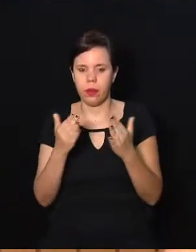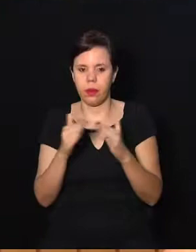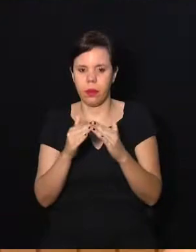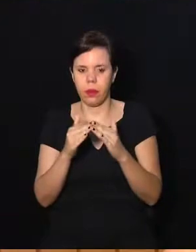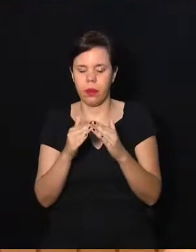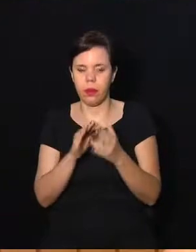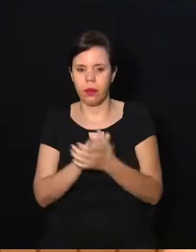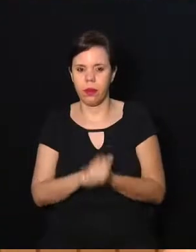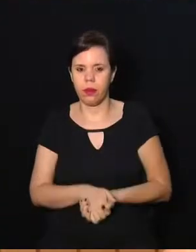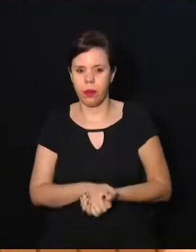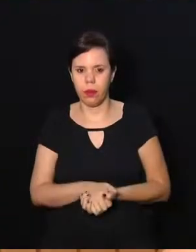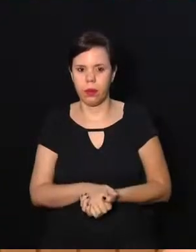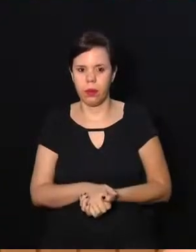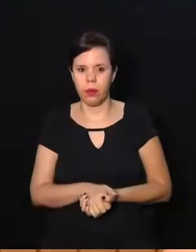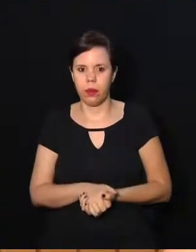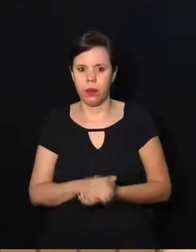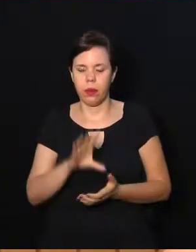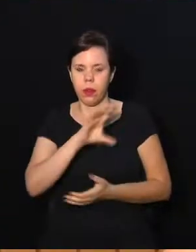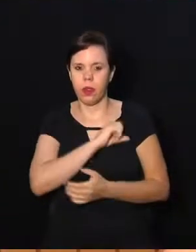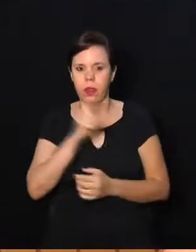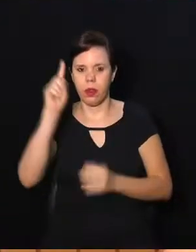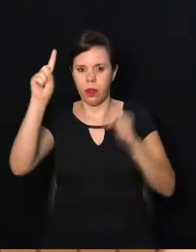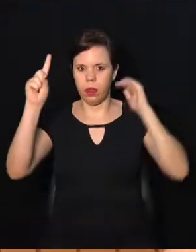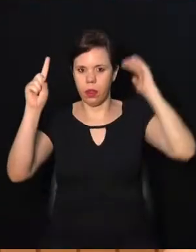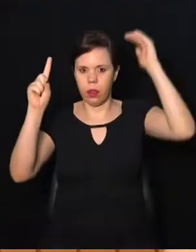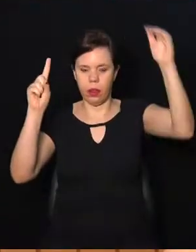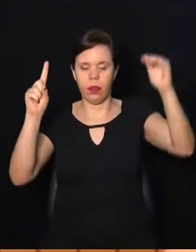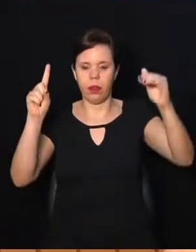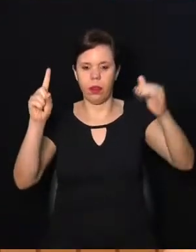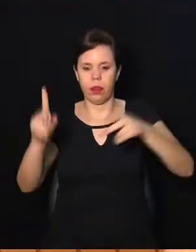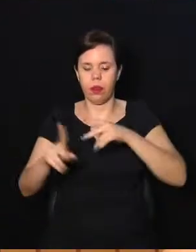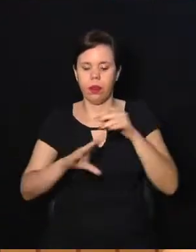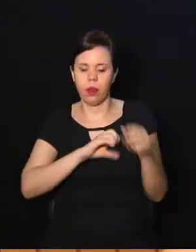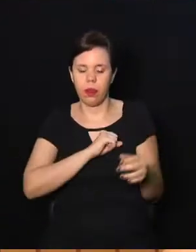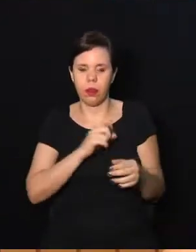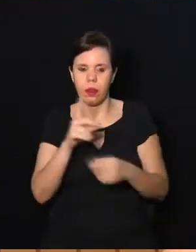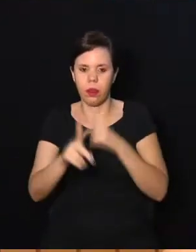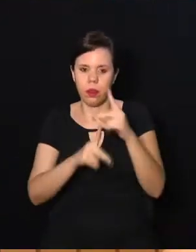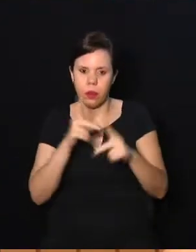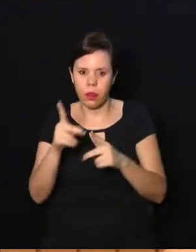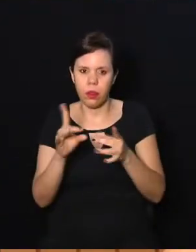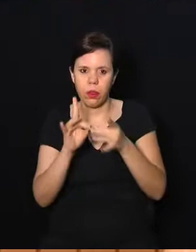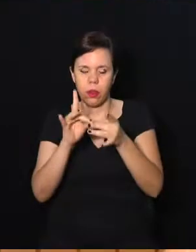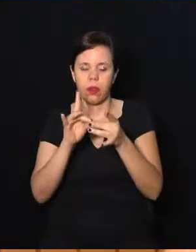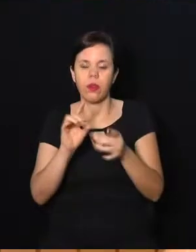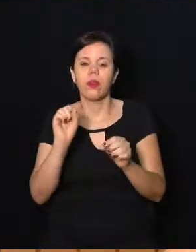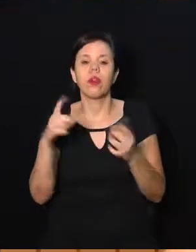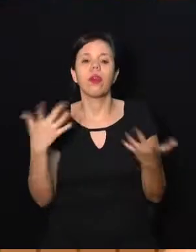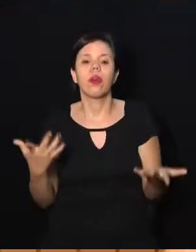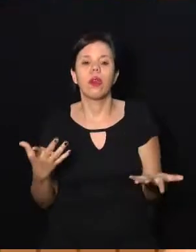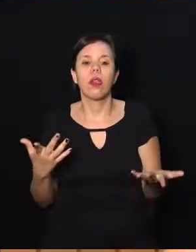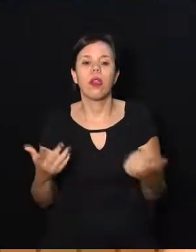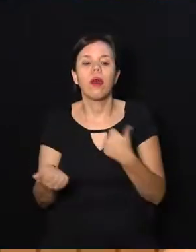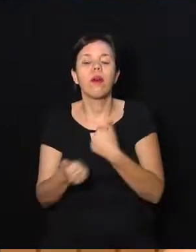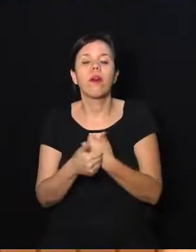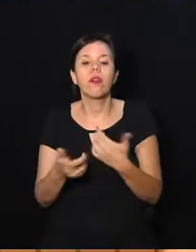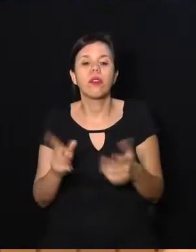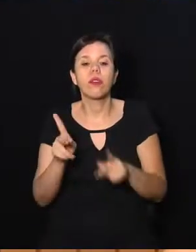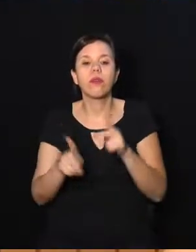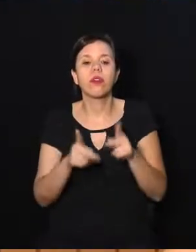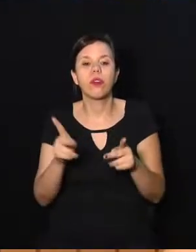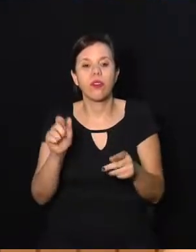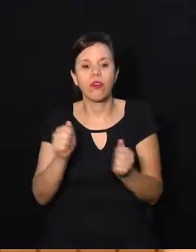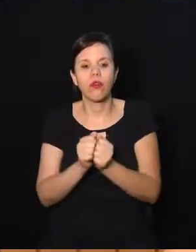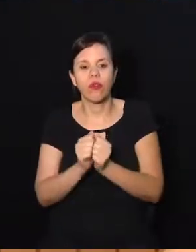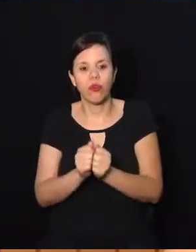nosso amar a Deus sobre todas as coisas e ao próximo como a ti mesmo. Qual é o nosso próximo mais próximo? É